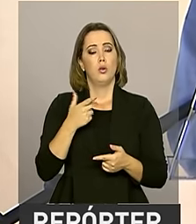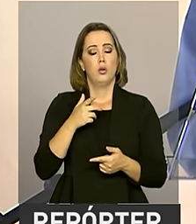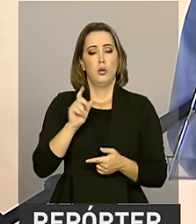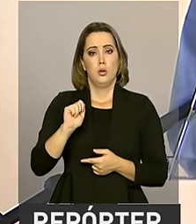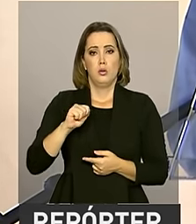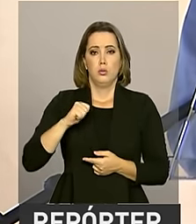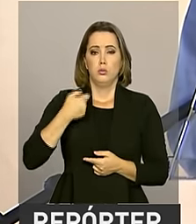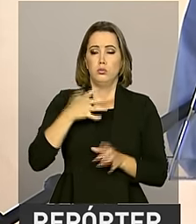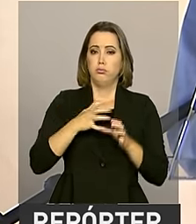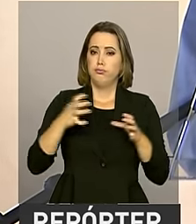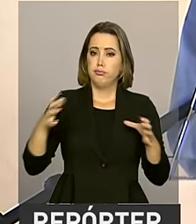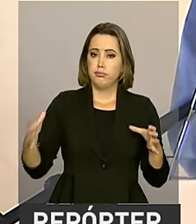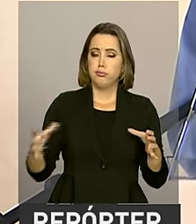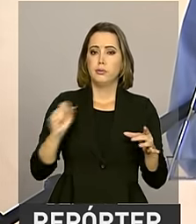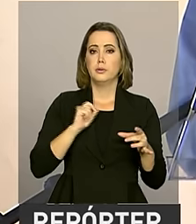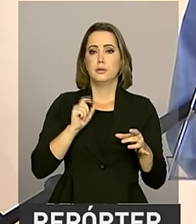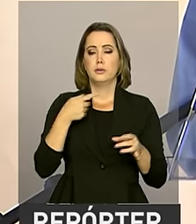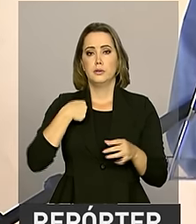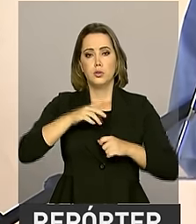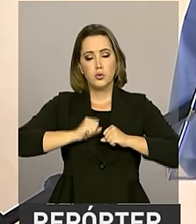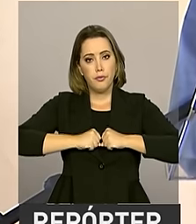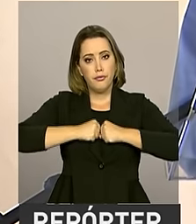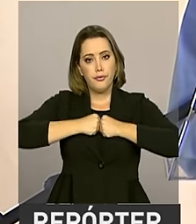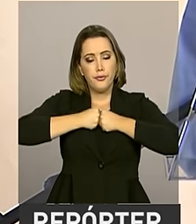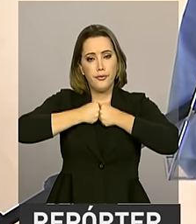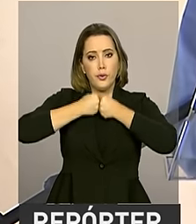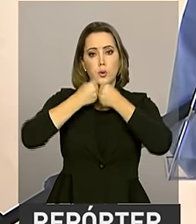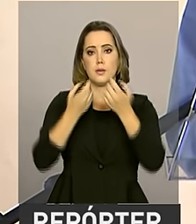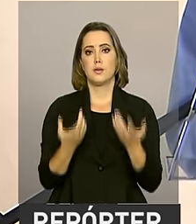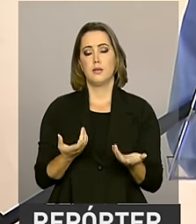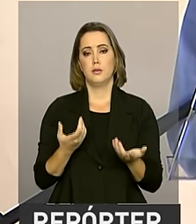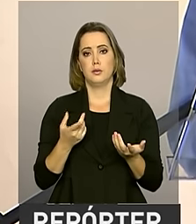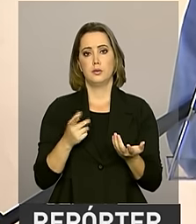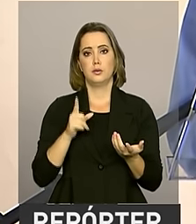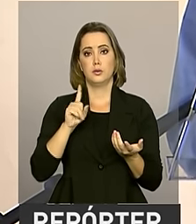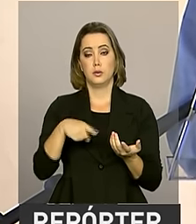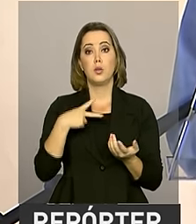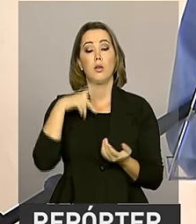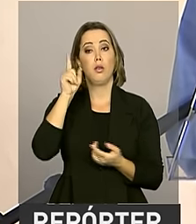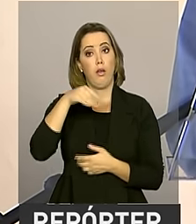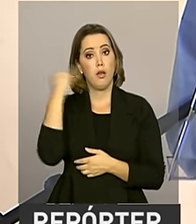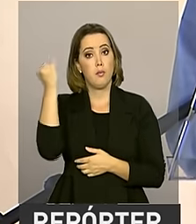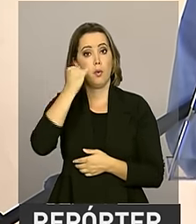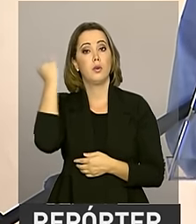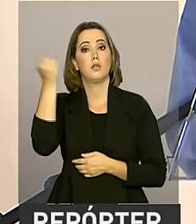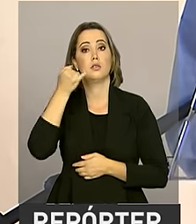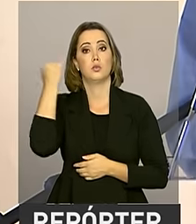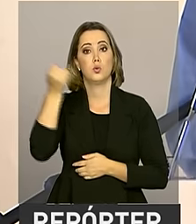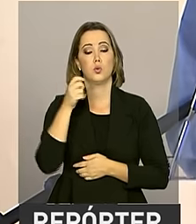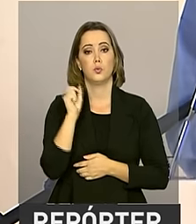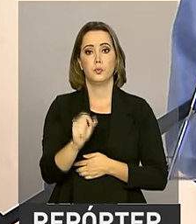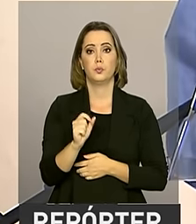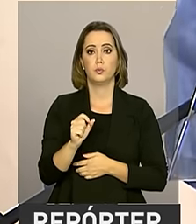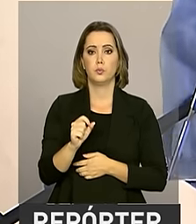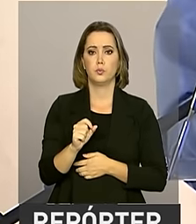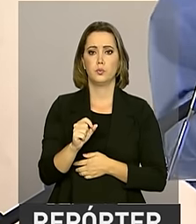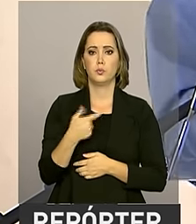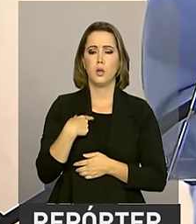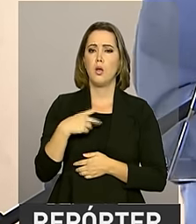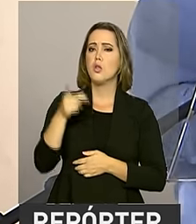significação de maior força de maior relevância de